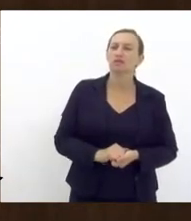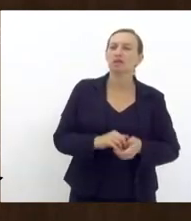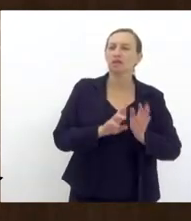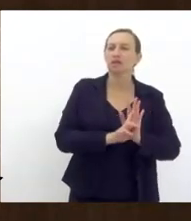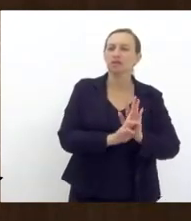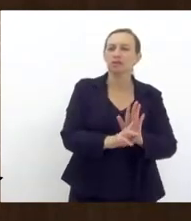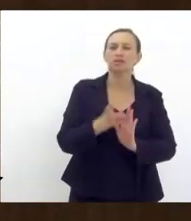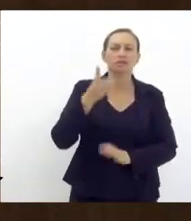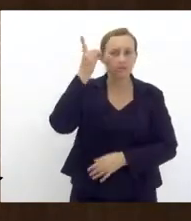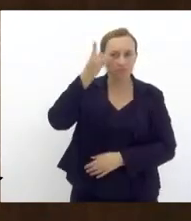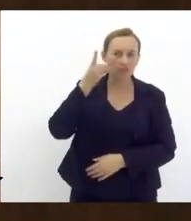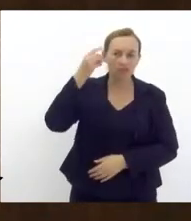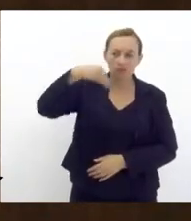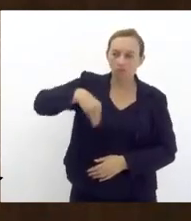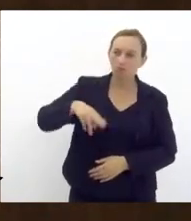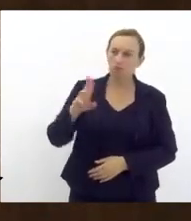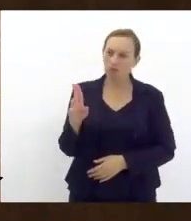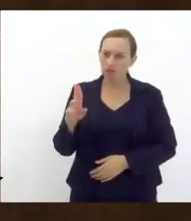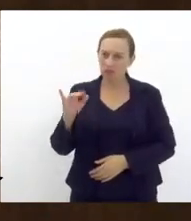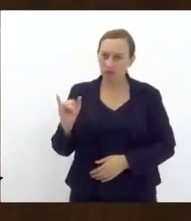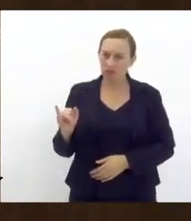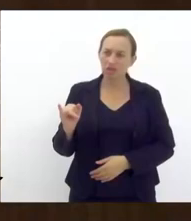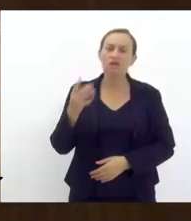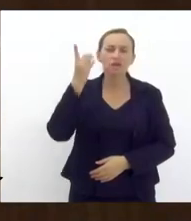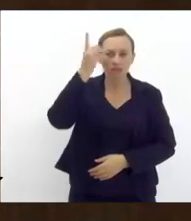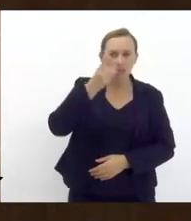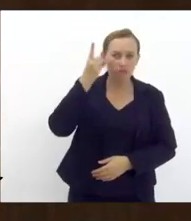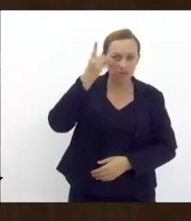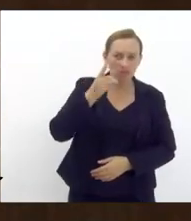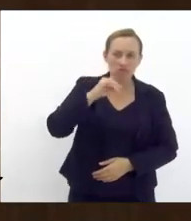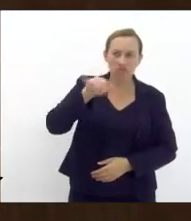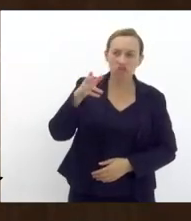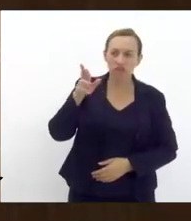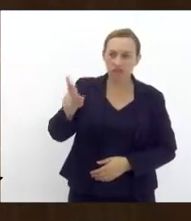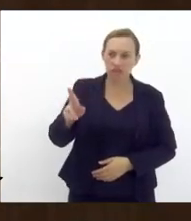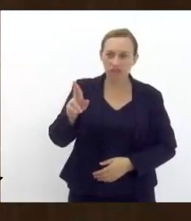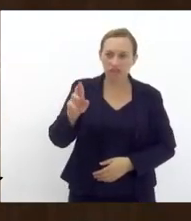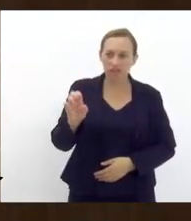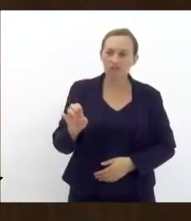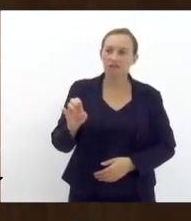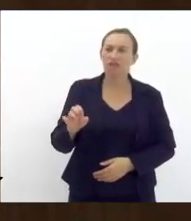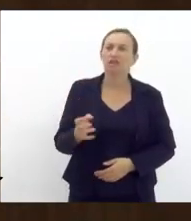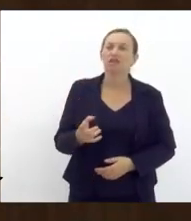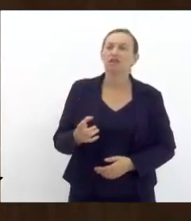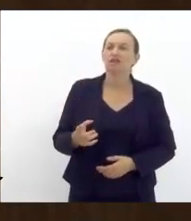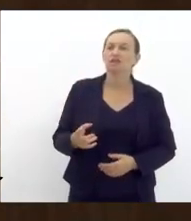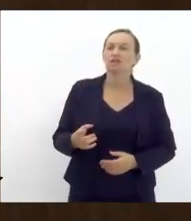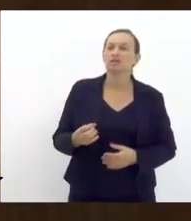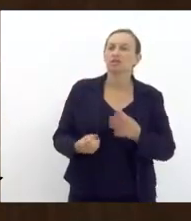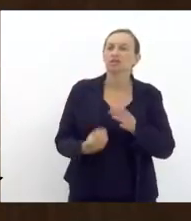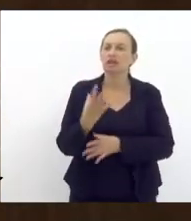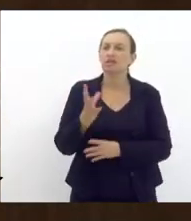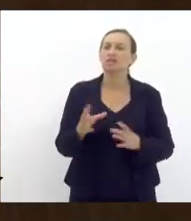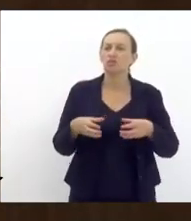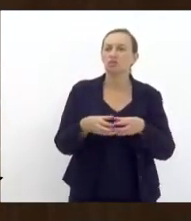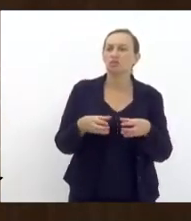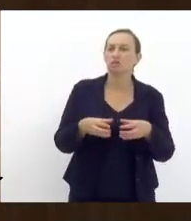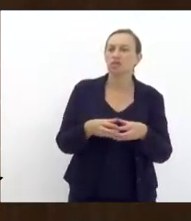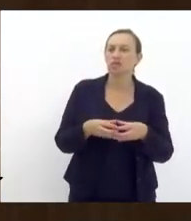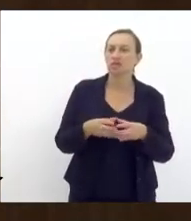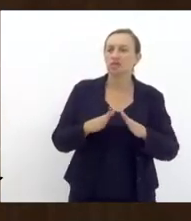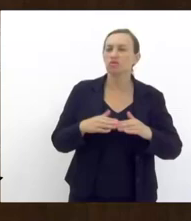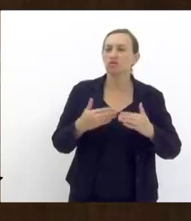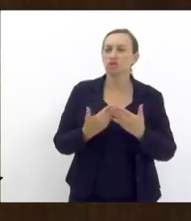munir e o próprio Deputado Jari A ideia é que nós caminhamos no sentido da instalação de uma comissão parlamentar de